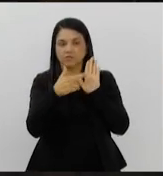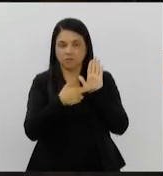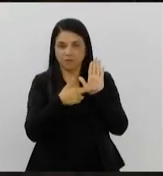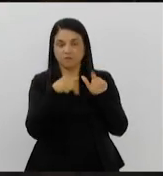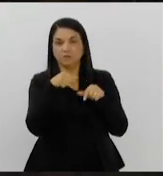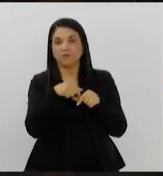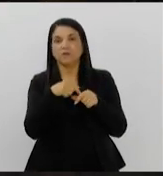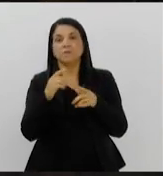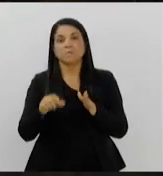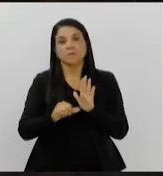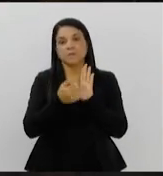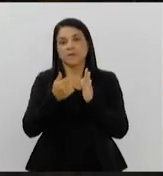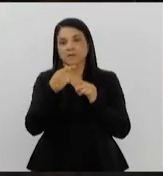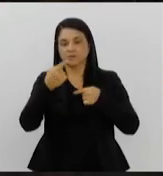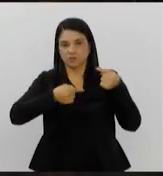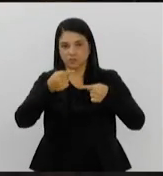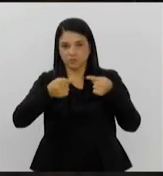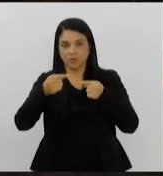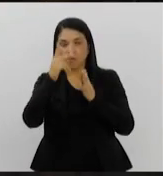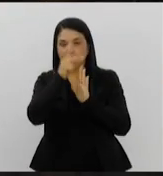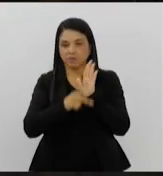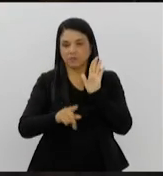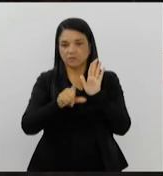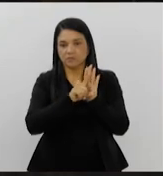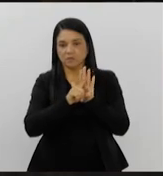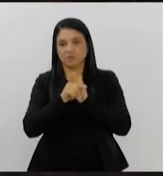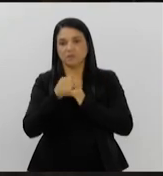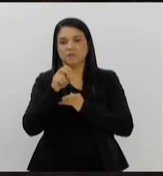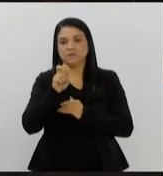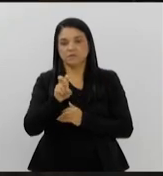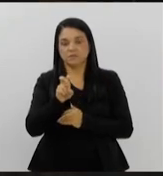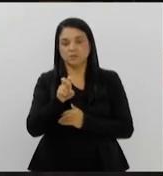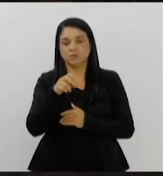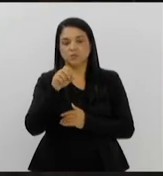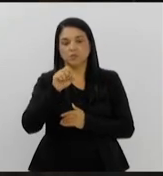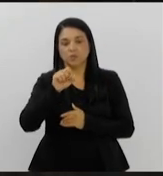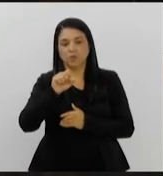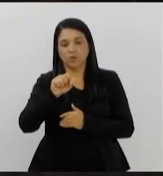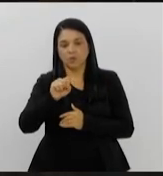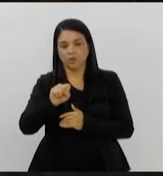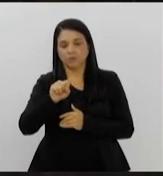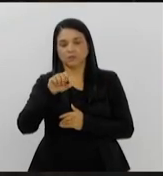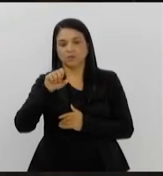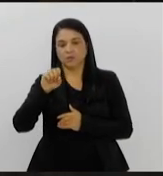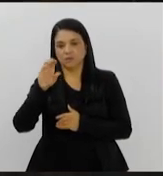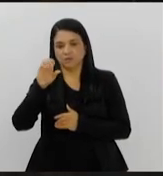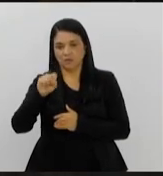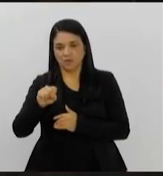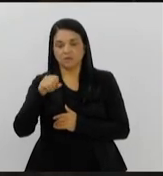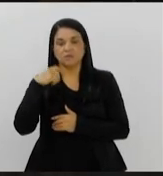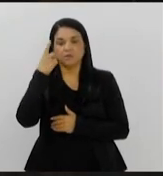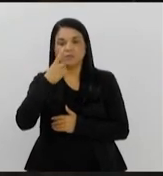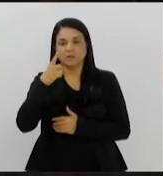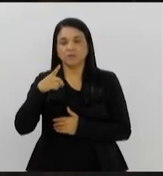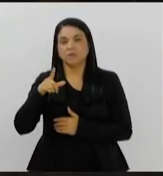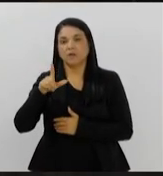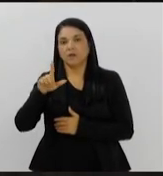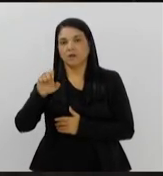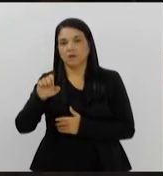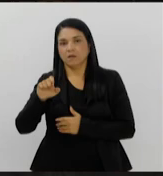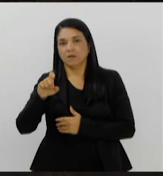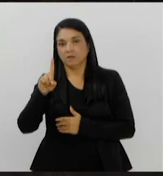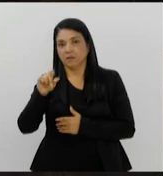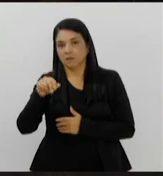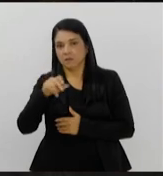primeira discussão, projeto de lei número 5880, de 22, de autoria do deputado Daniel Liberon, que dispõe sobre